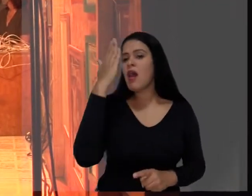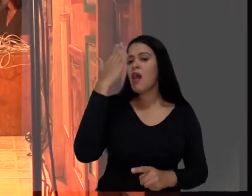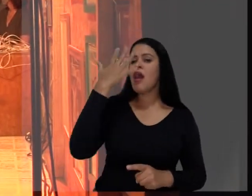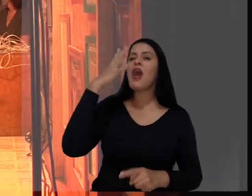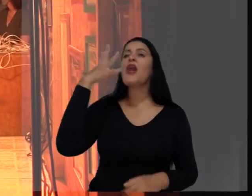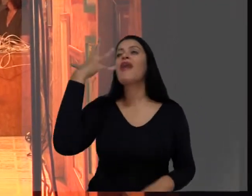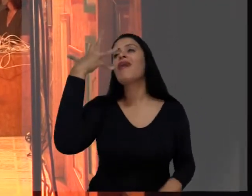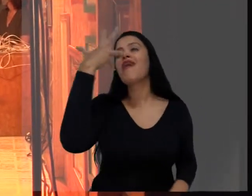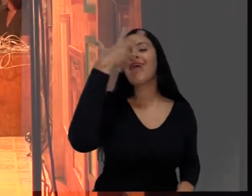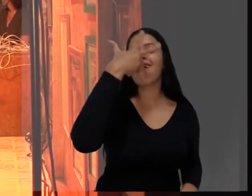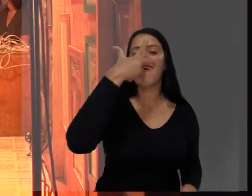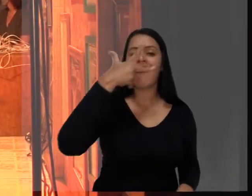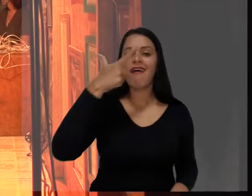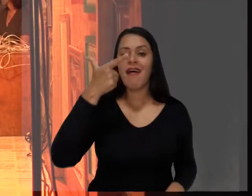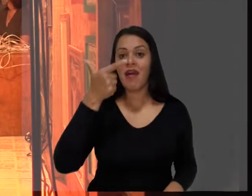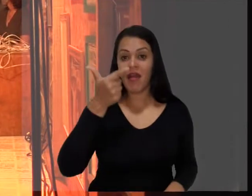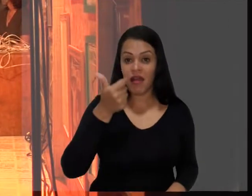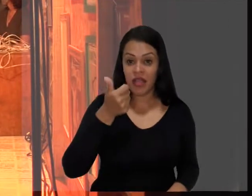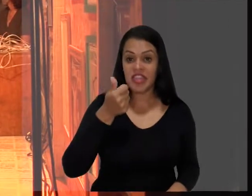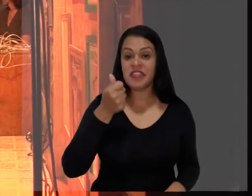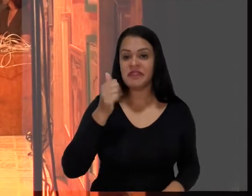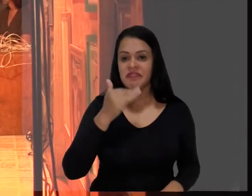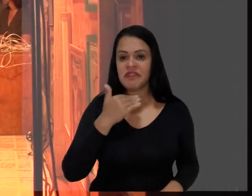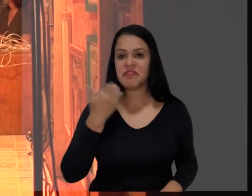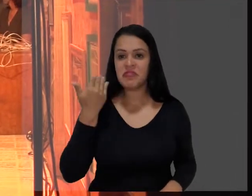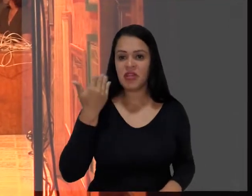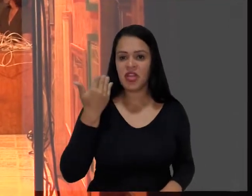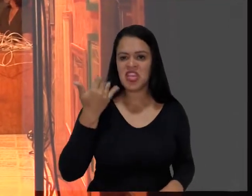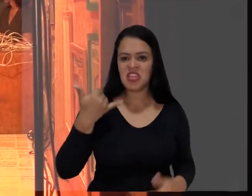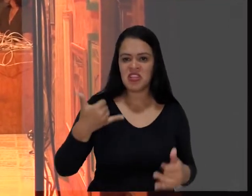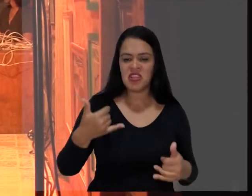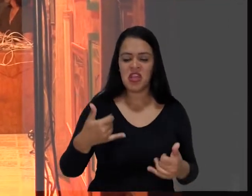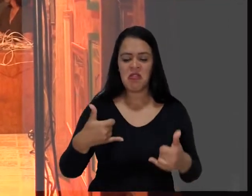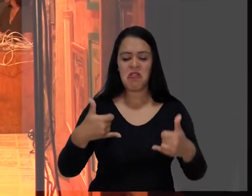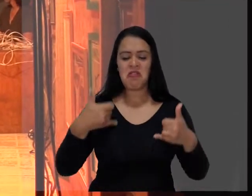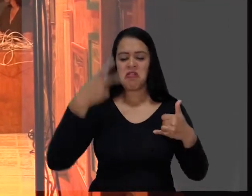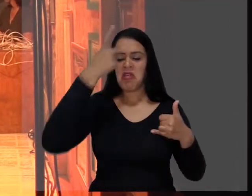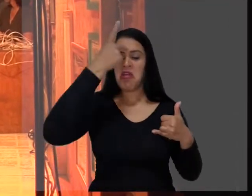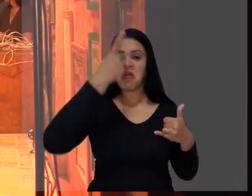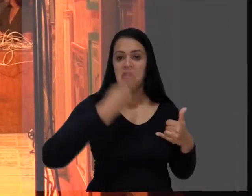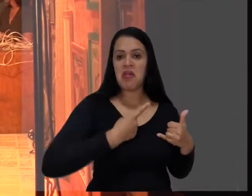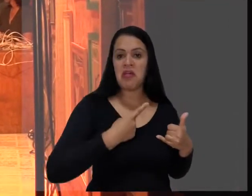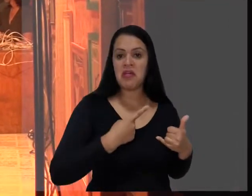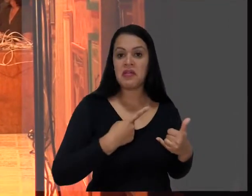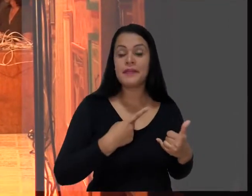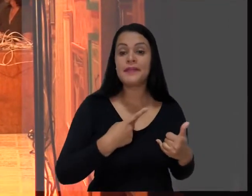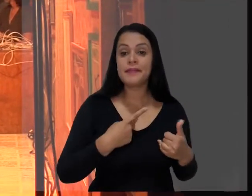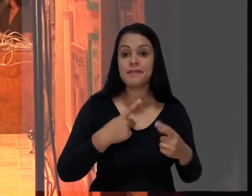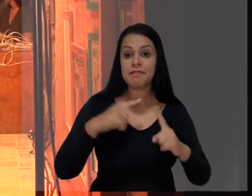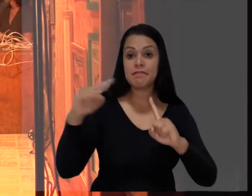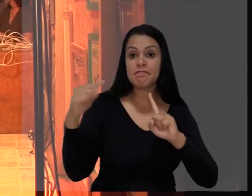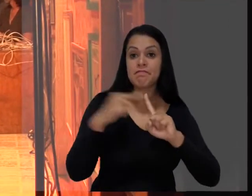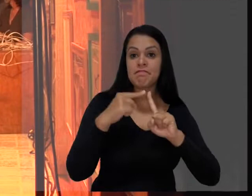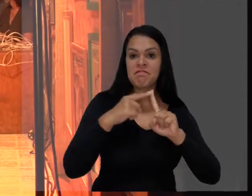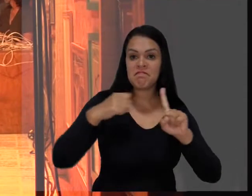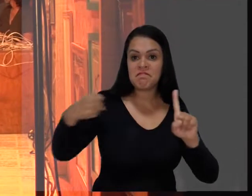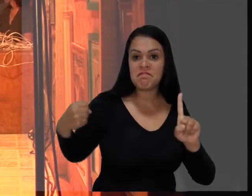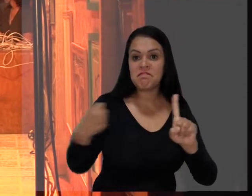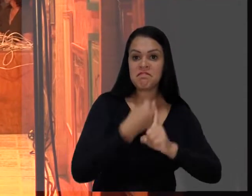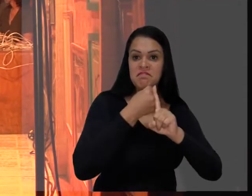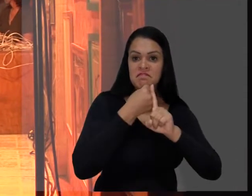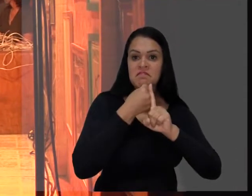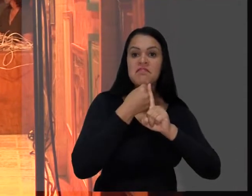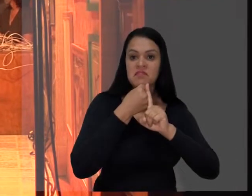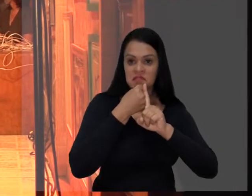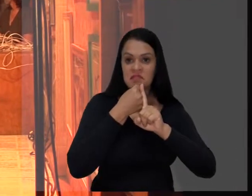própria imagem. Egoísta, insensível. O primeiro grande golpe, a primeira